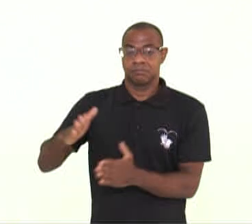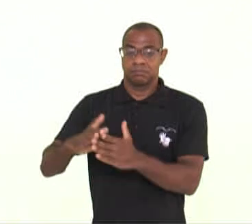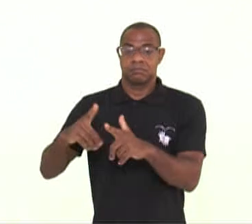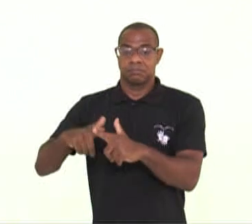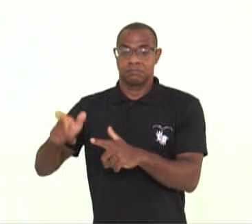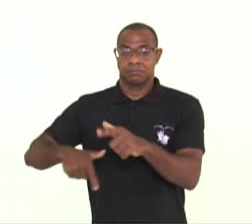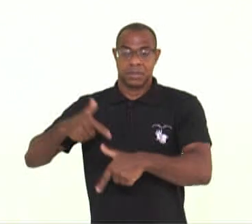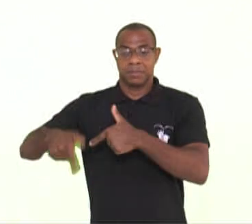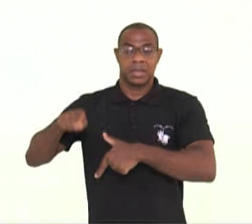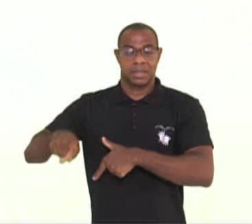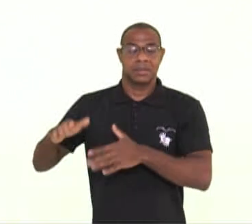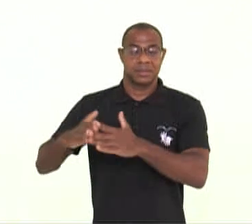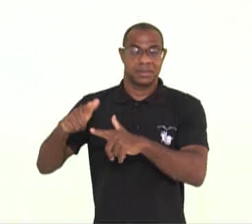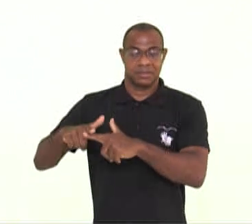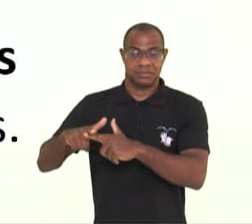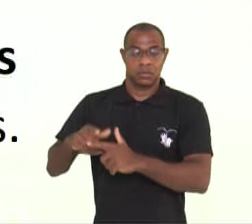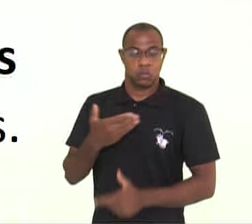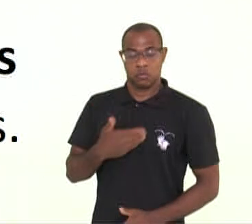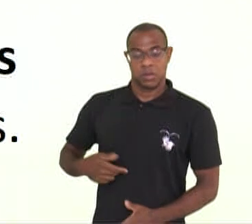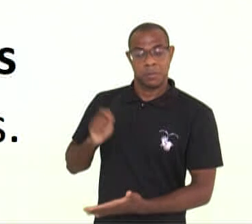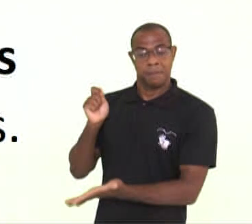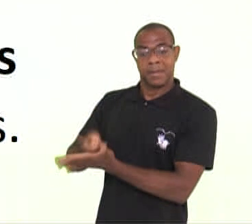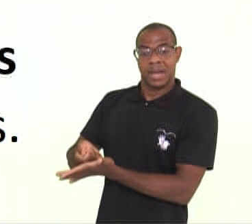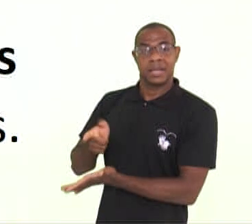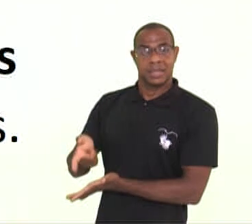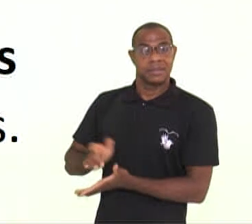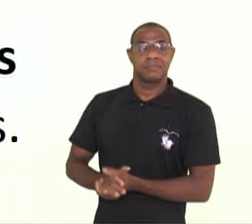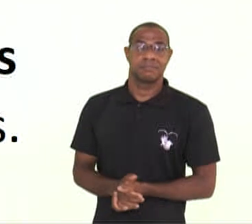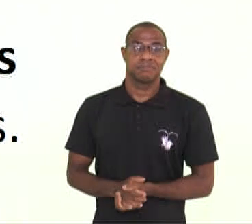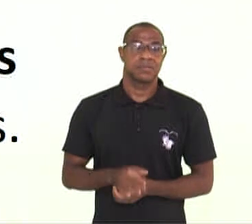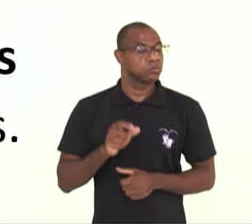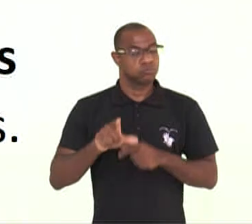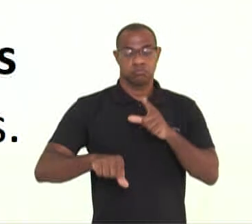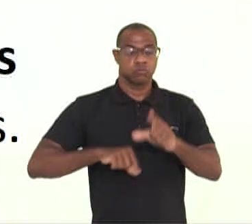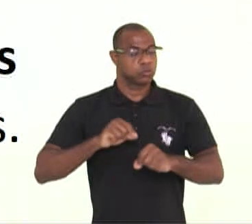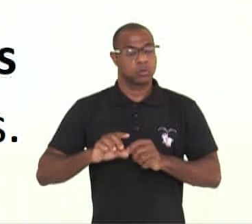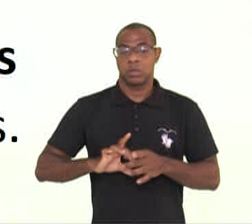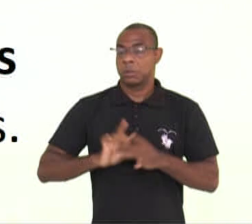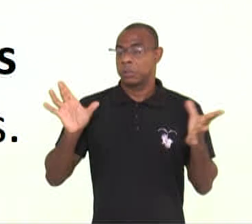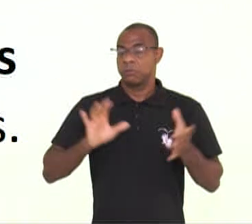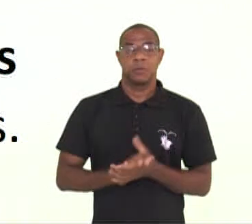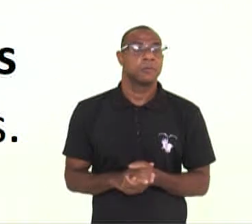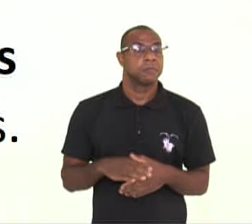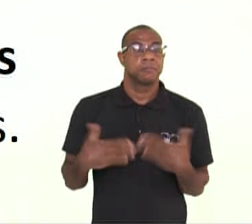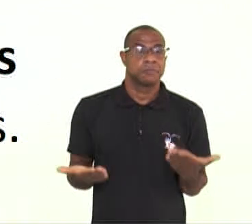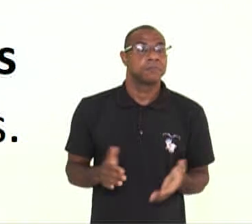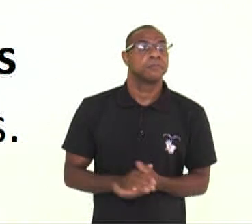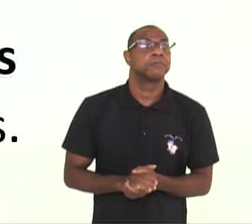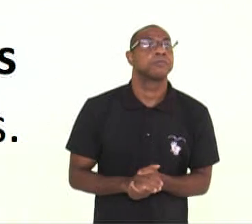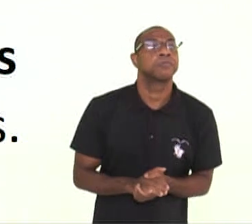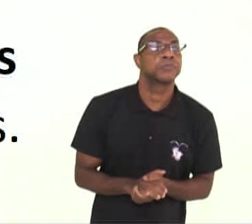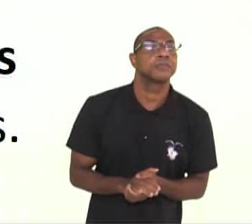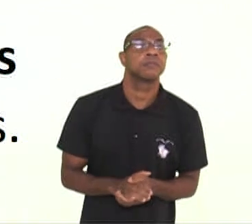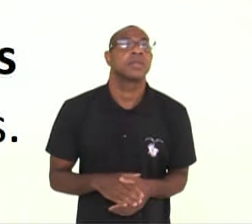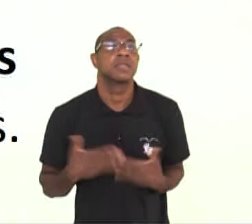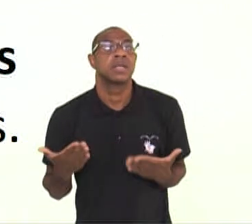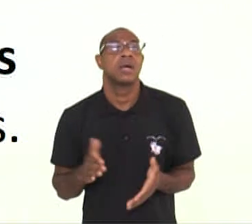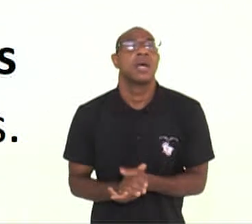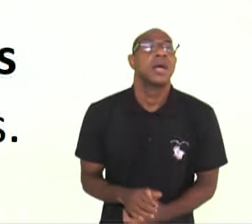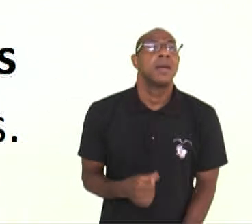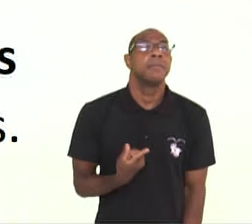Império tinha um grande poder sobre a Igreja no Brasil. E o que isso quer dizer nesse contexto político todo? A partir